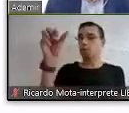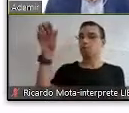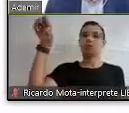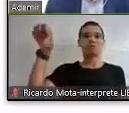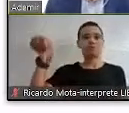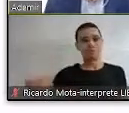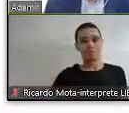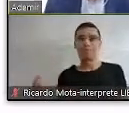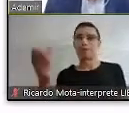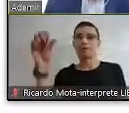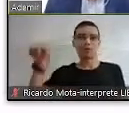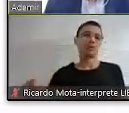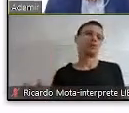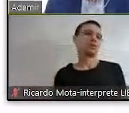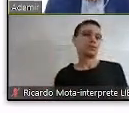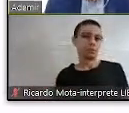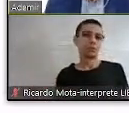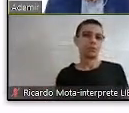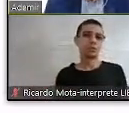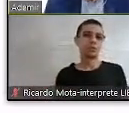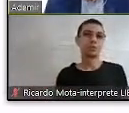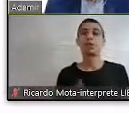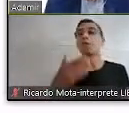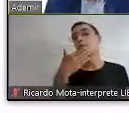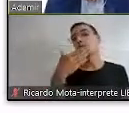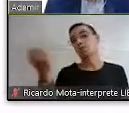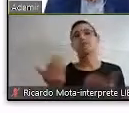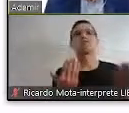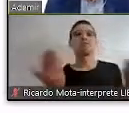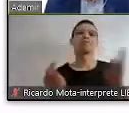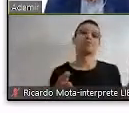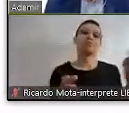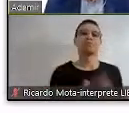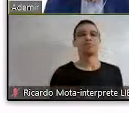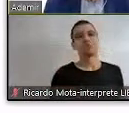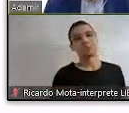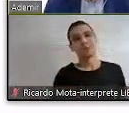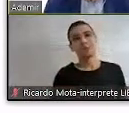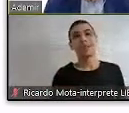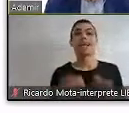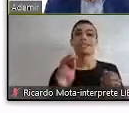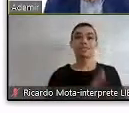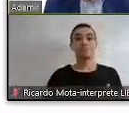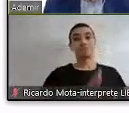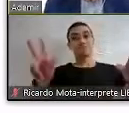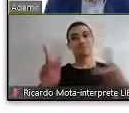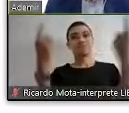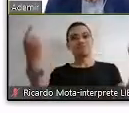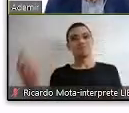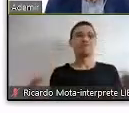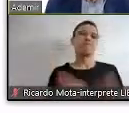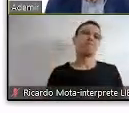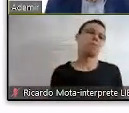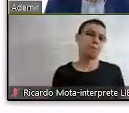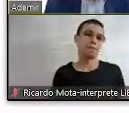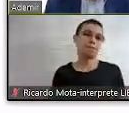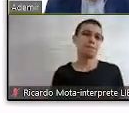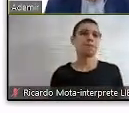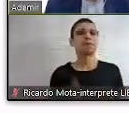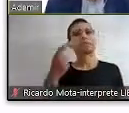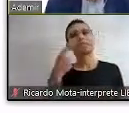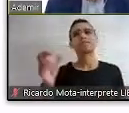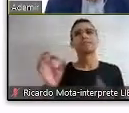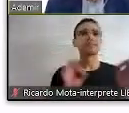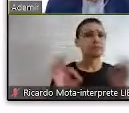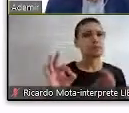a manutenção corretiva. Então, essa é a diferença da preventiva. Então, devemos buscar sempre